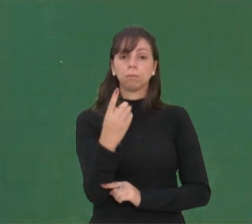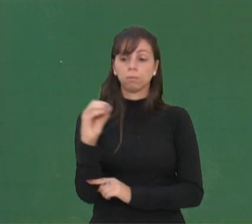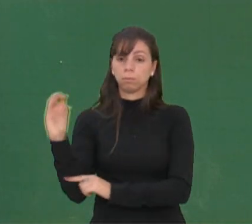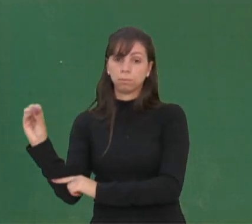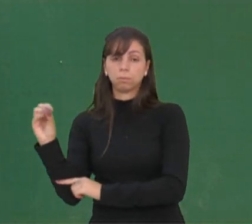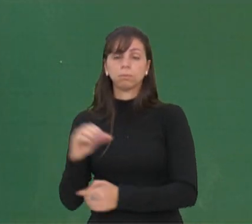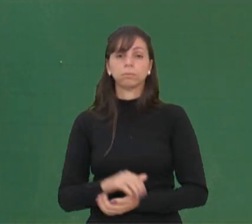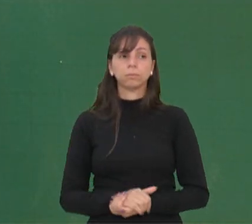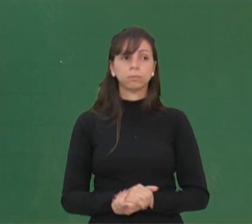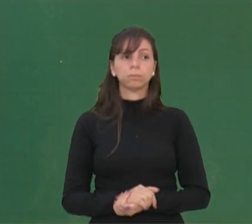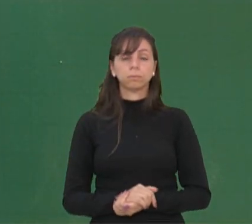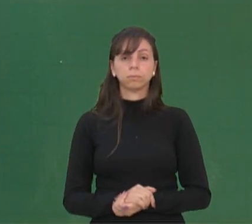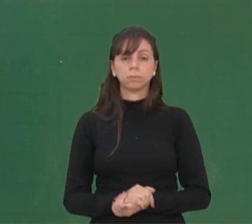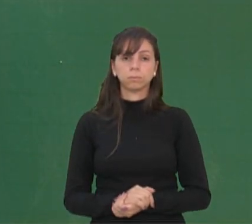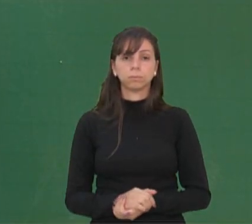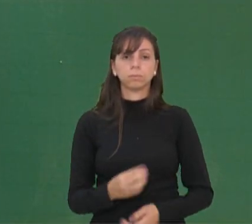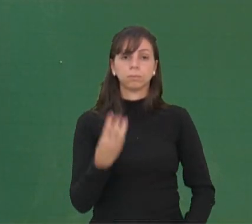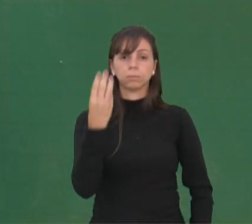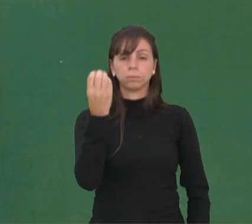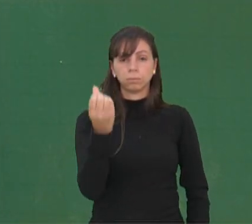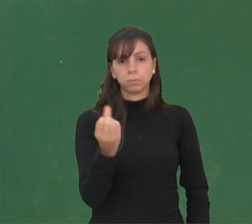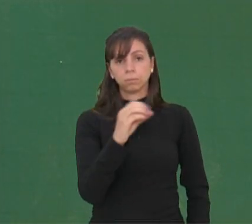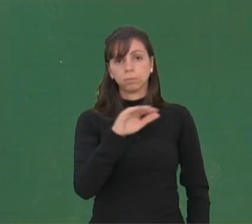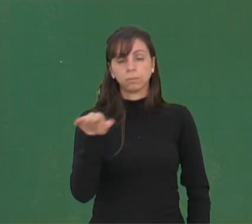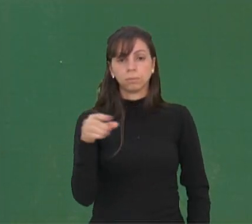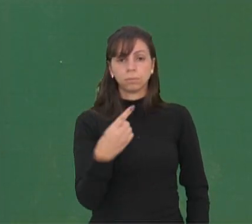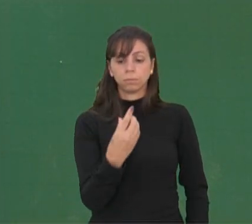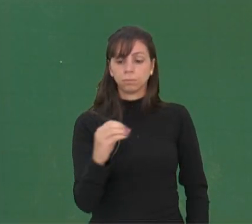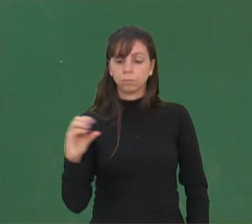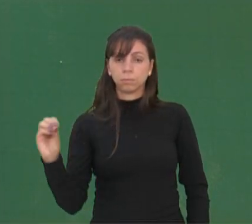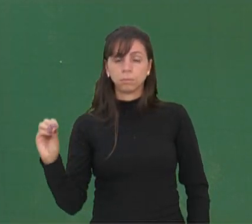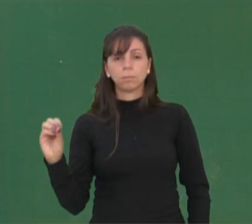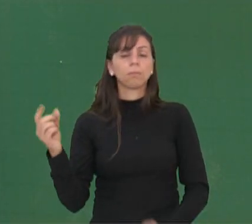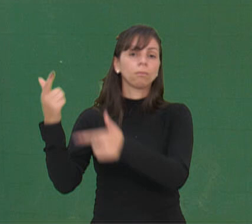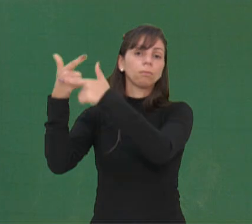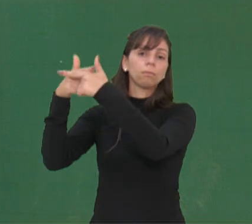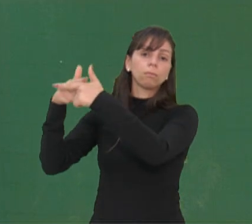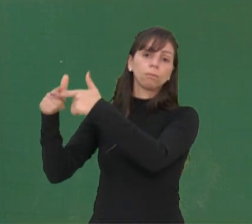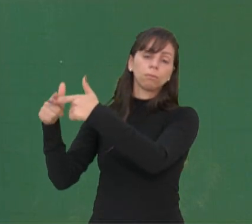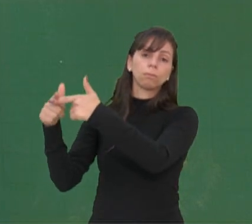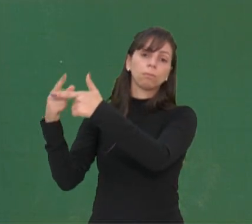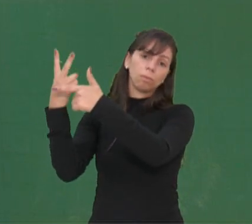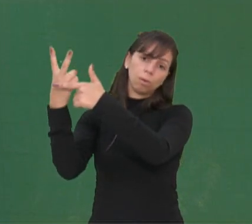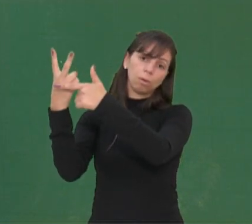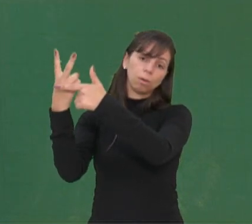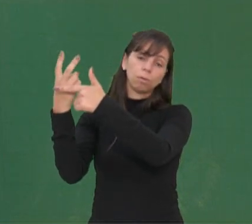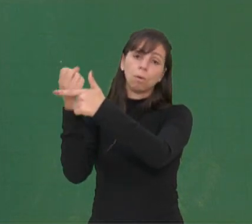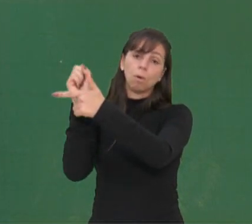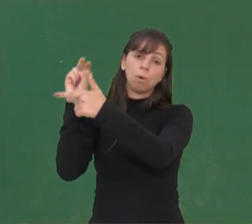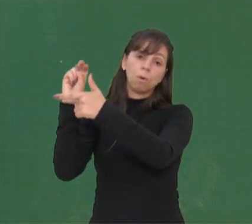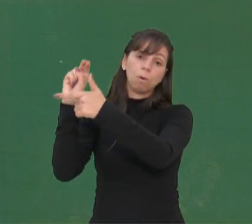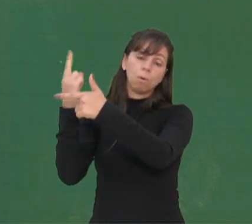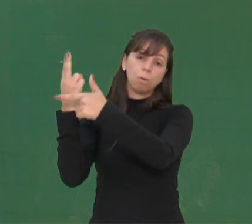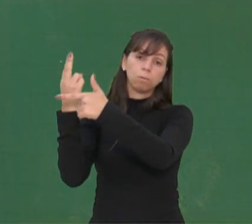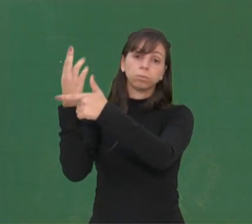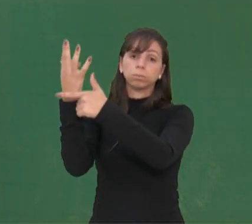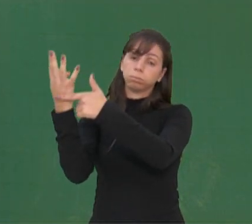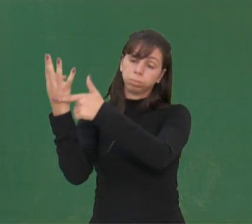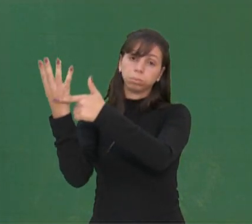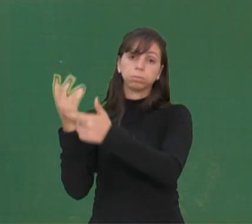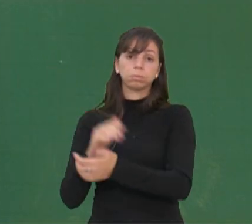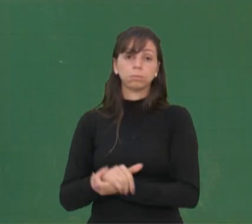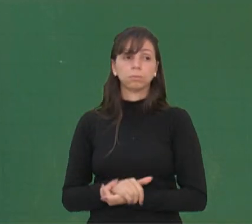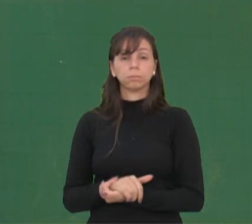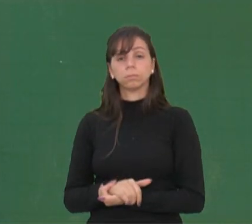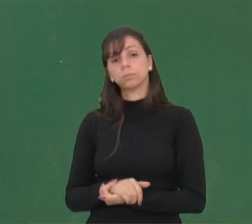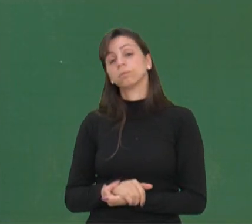36 e 100 dá para dividir por 2, dá para dividir por 4. Eu vou considerar o processo mais simples de fazer, que é